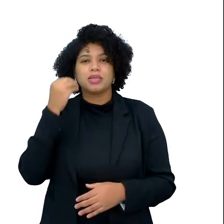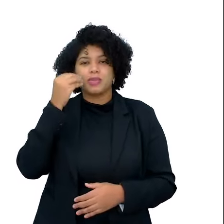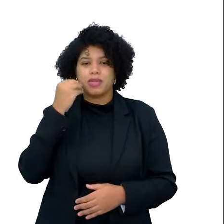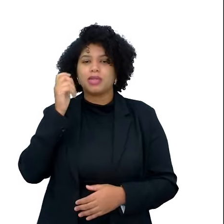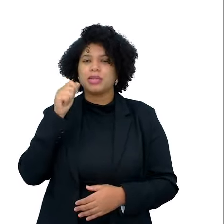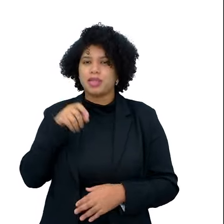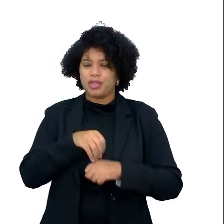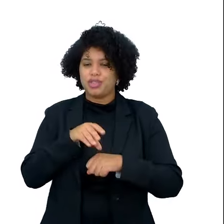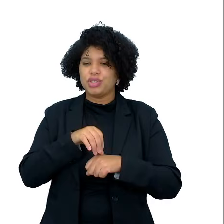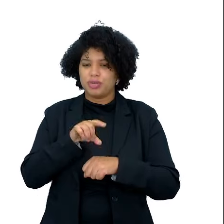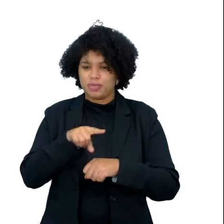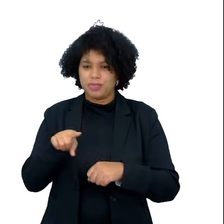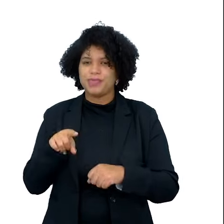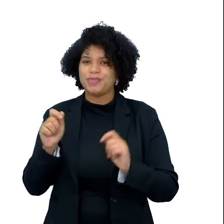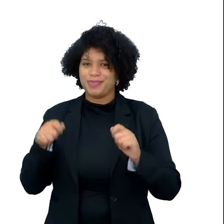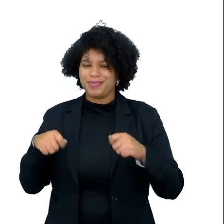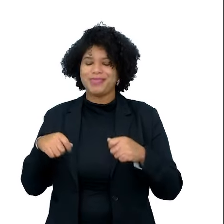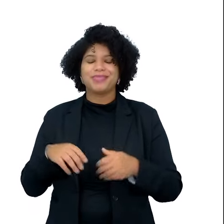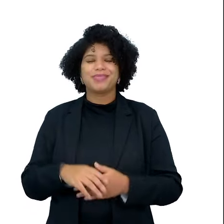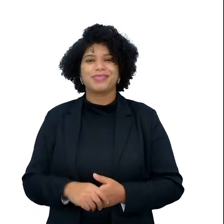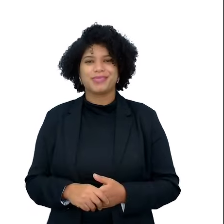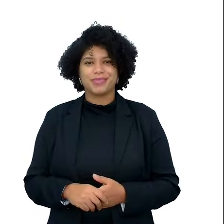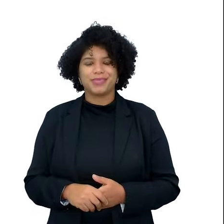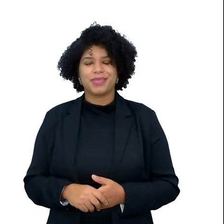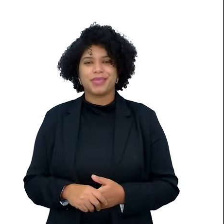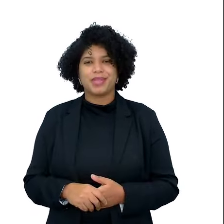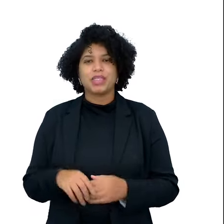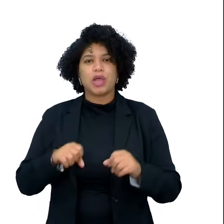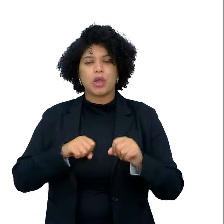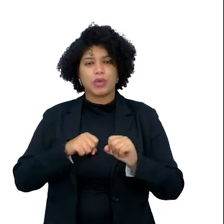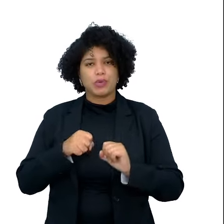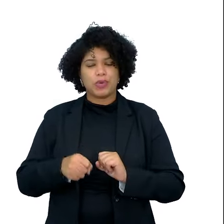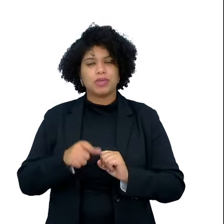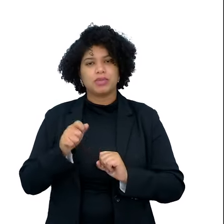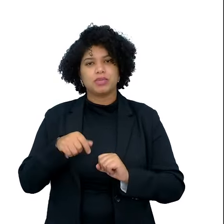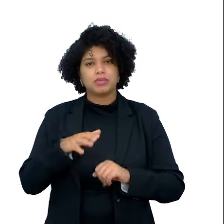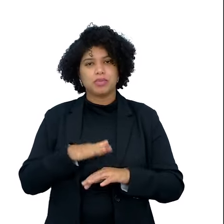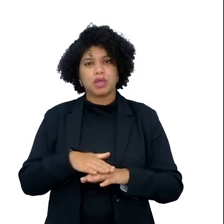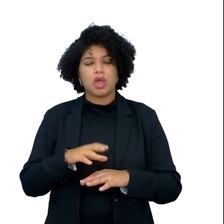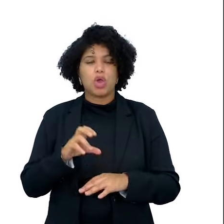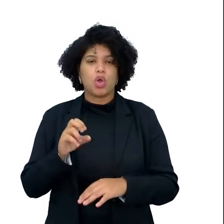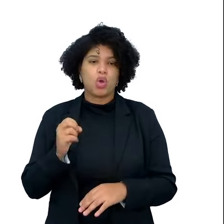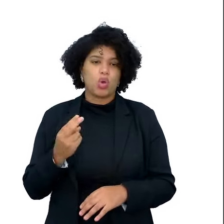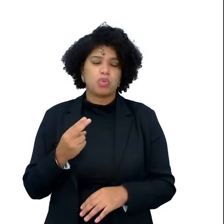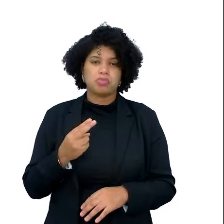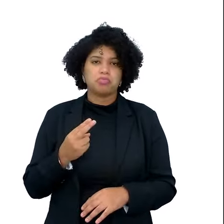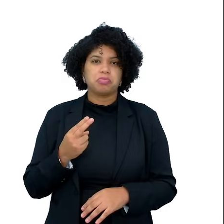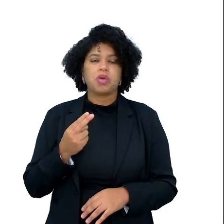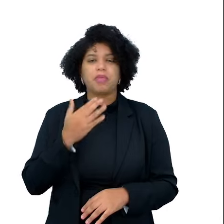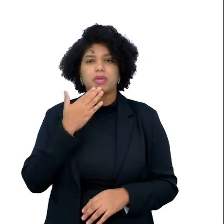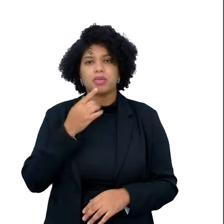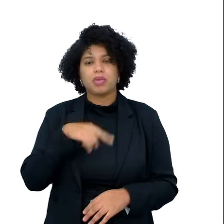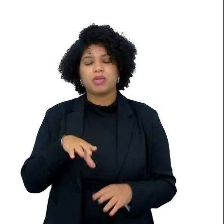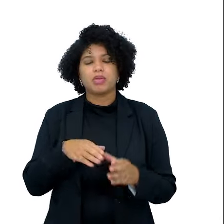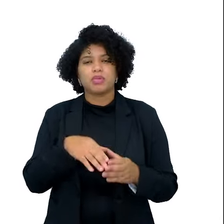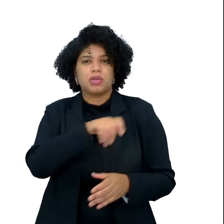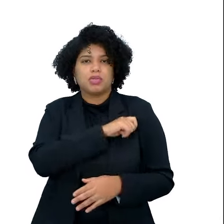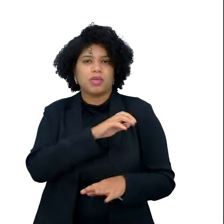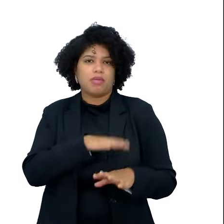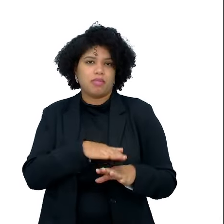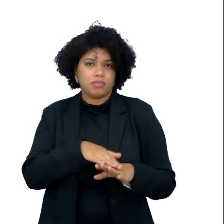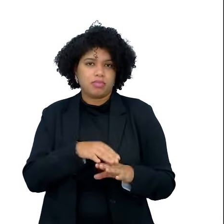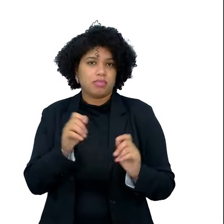fica como dica aí a essas formações, de repente pode ser o plus, pode ser o que você pede para o aluno fazer em outro momento,